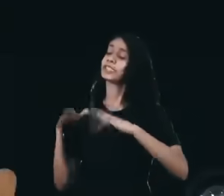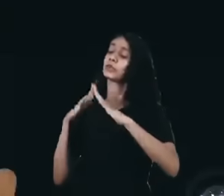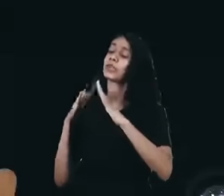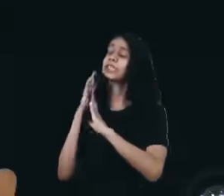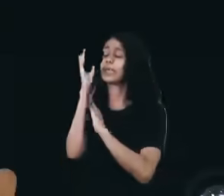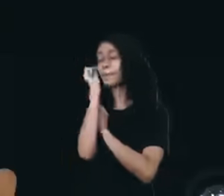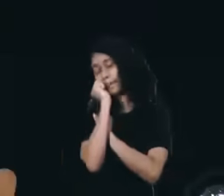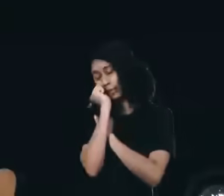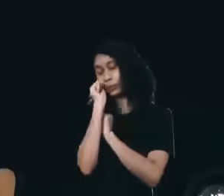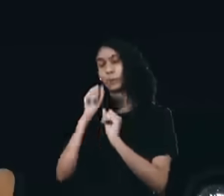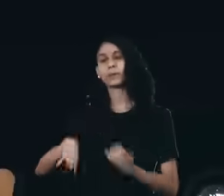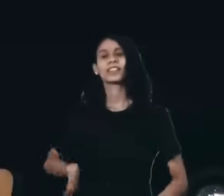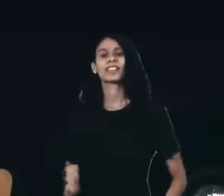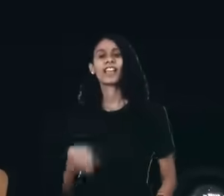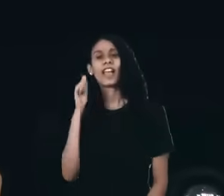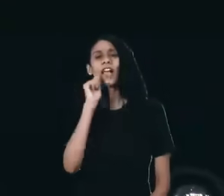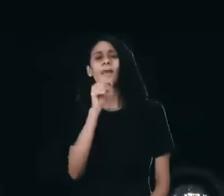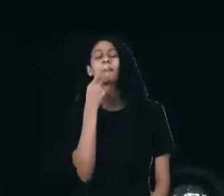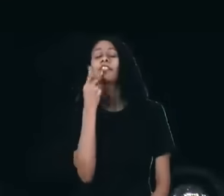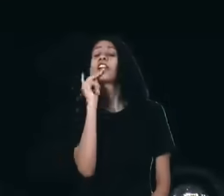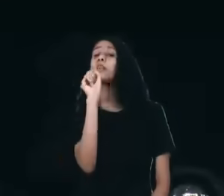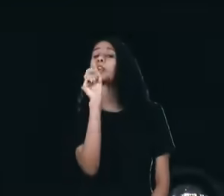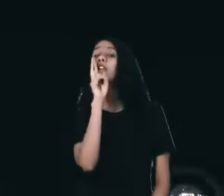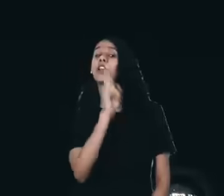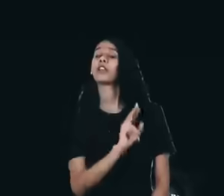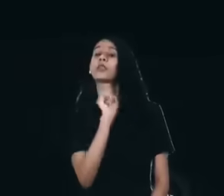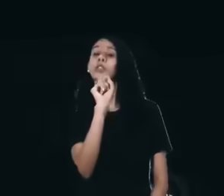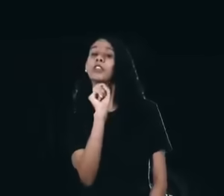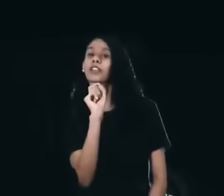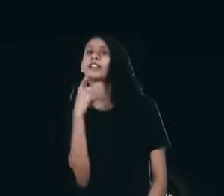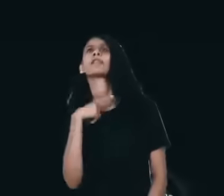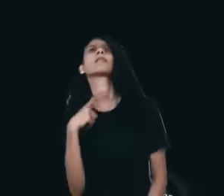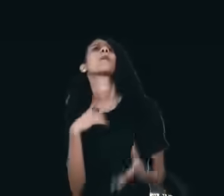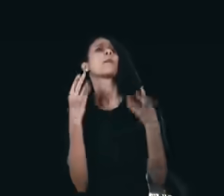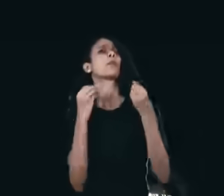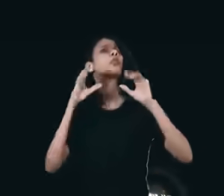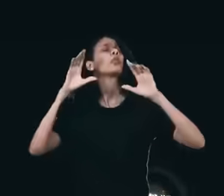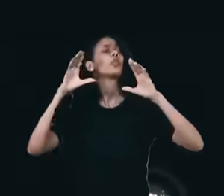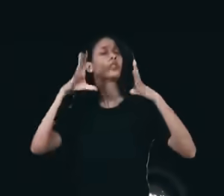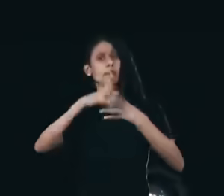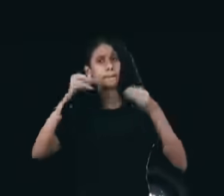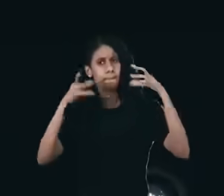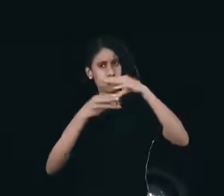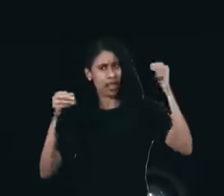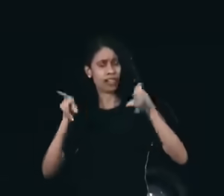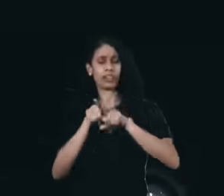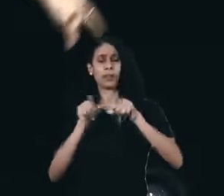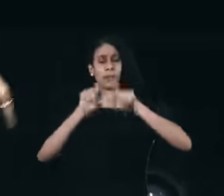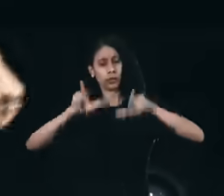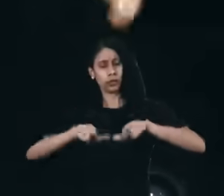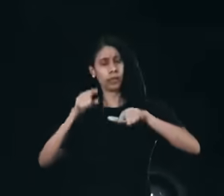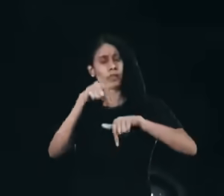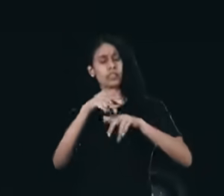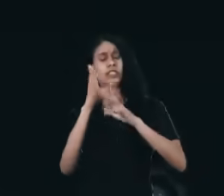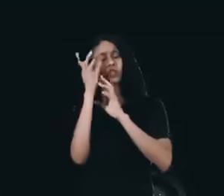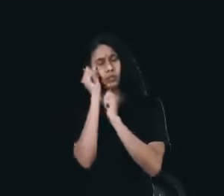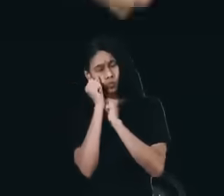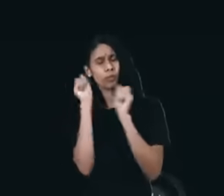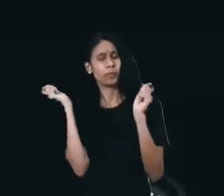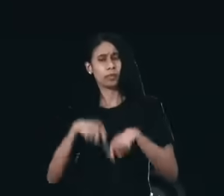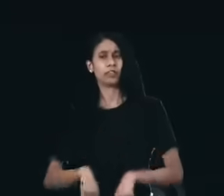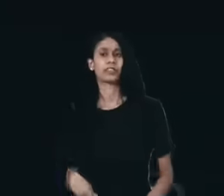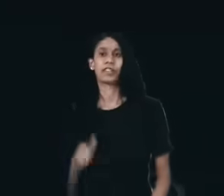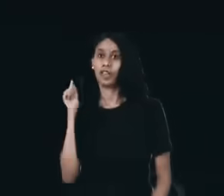dormir. O que é que Rebeca responde? Preste atenção, ela diz assim, ó, temos bastante palha e forragem e também temos lugar para vocês passarem a noite. A bicha